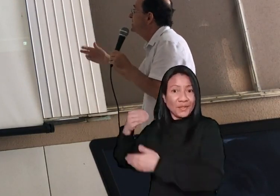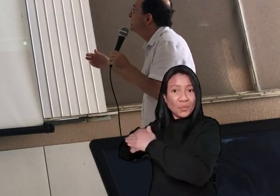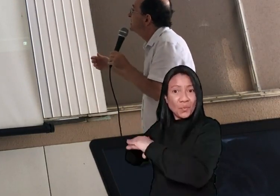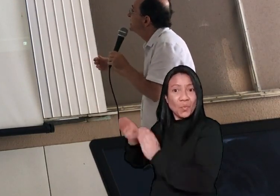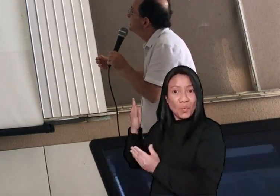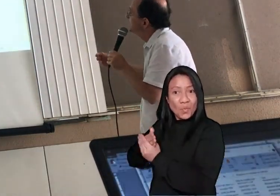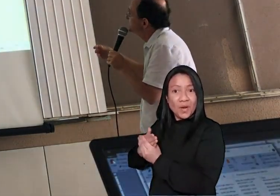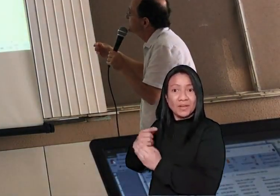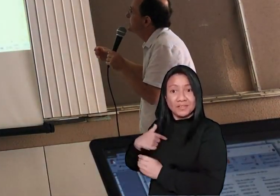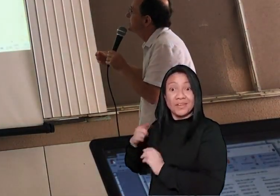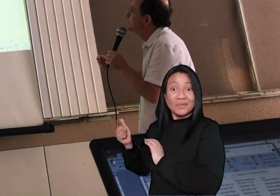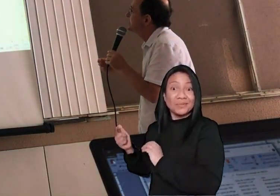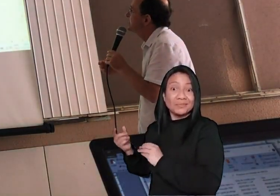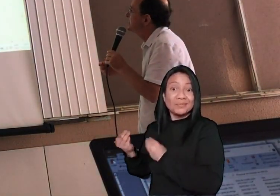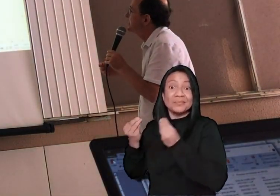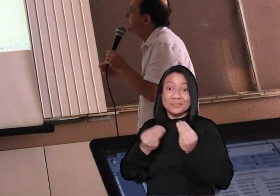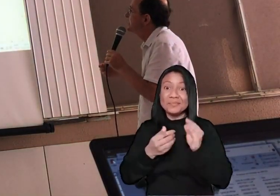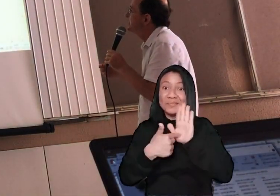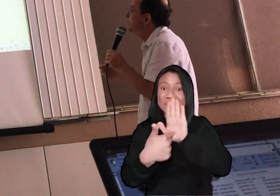atrás, esse...